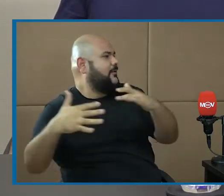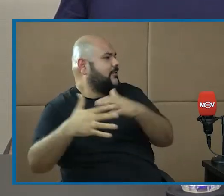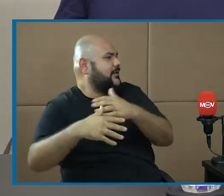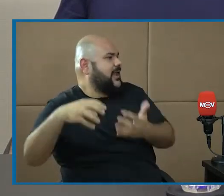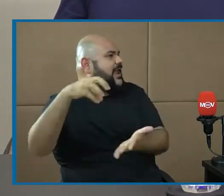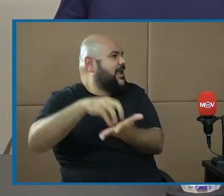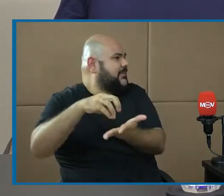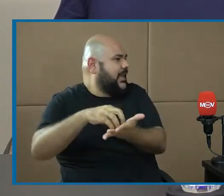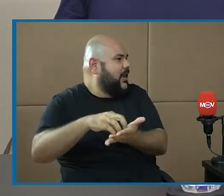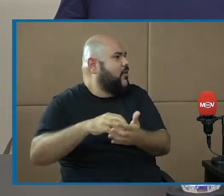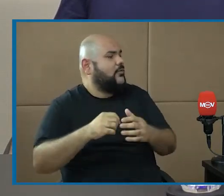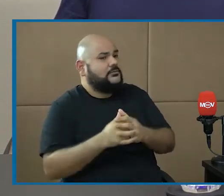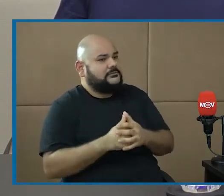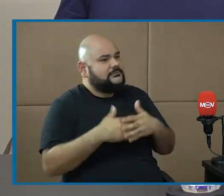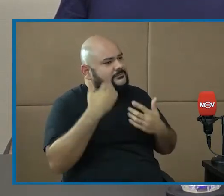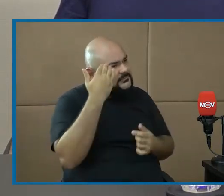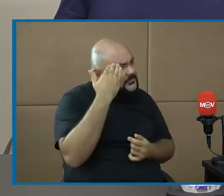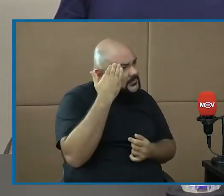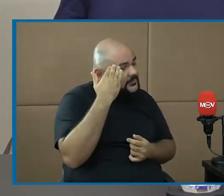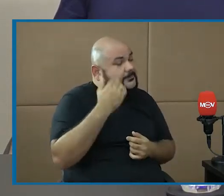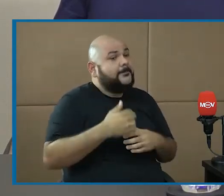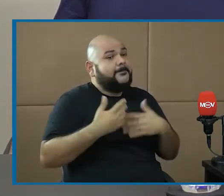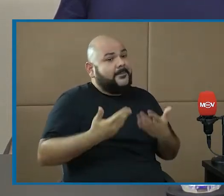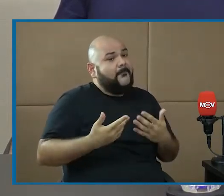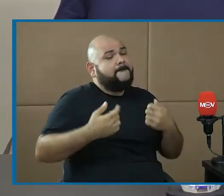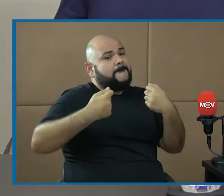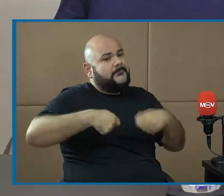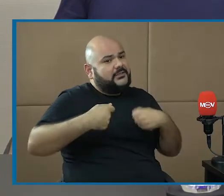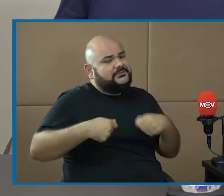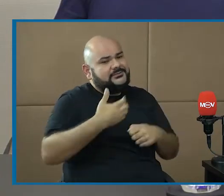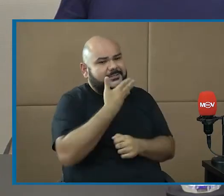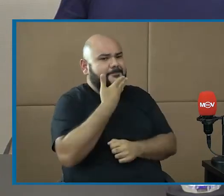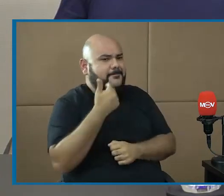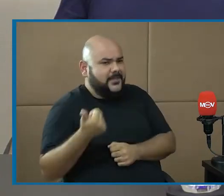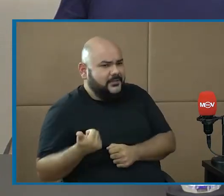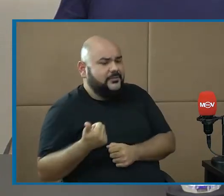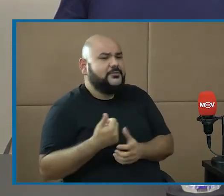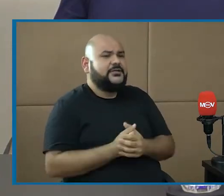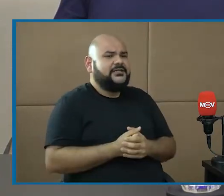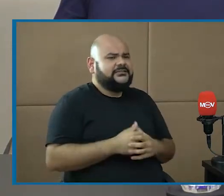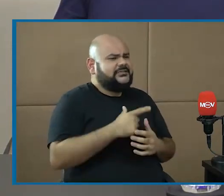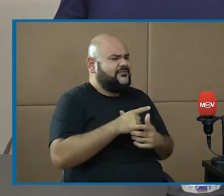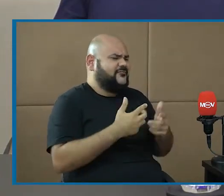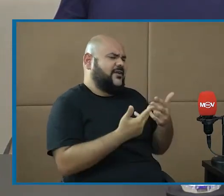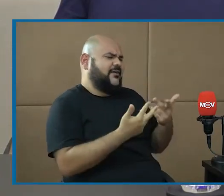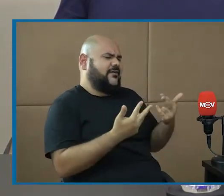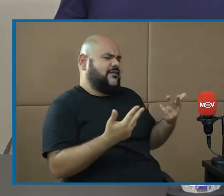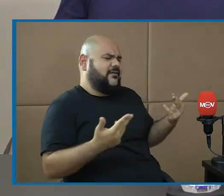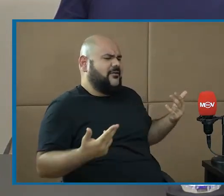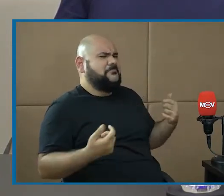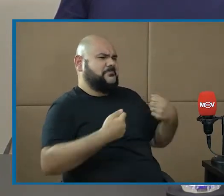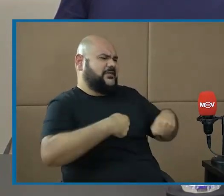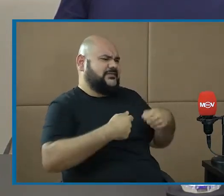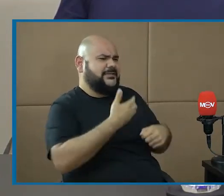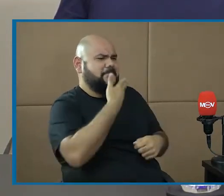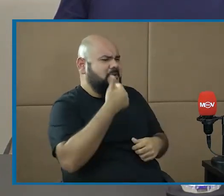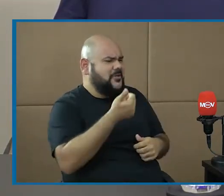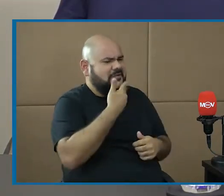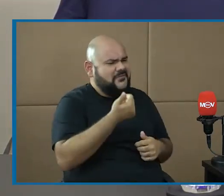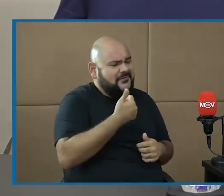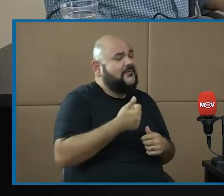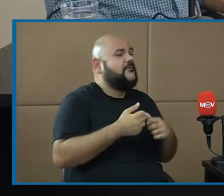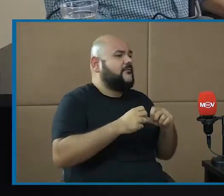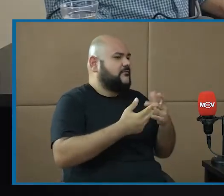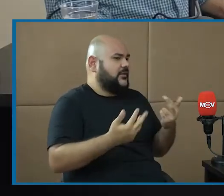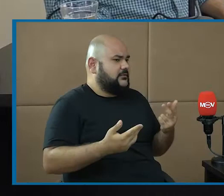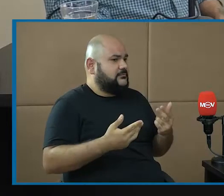não é todo mundo que pode fazer isso. É por isso que eu falo que ainda precisa melhorar. Nós temos ainda muita coisa a conquistar, muita conquista que a